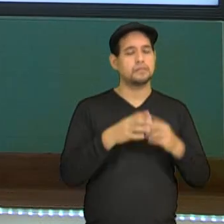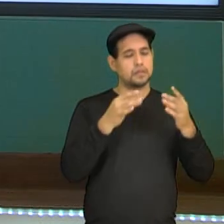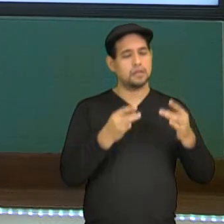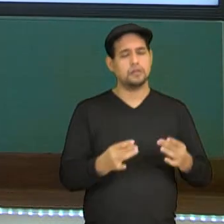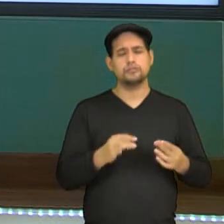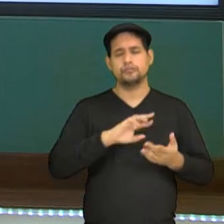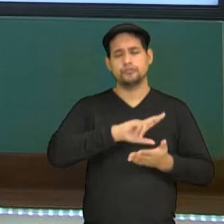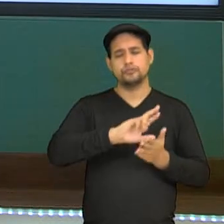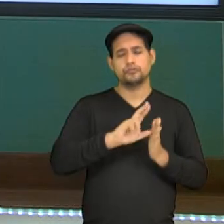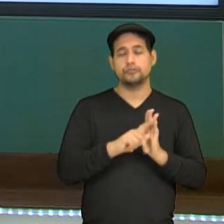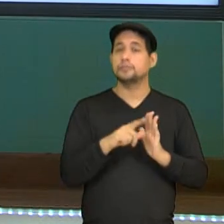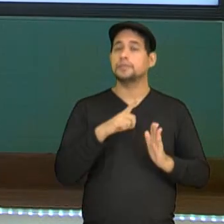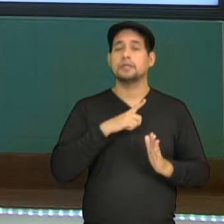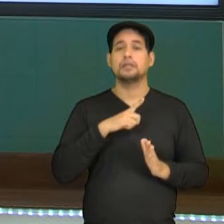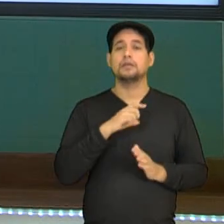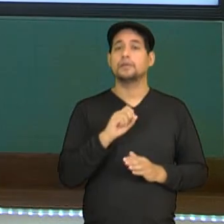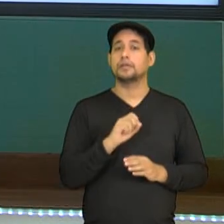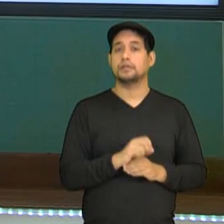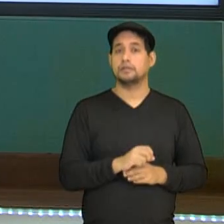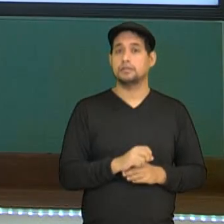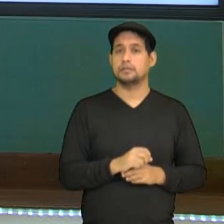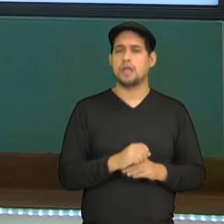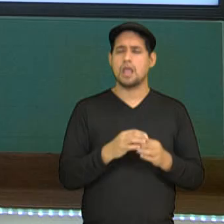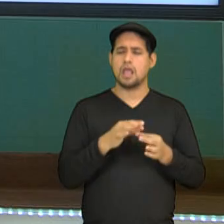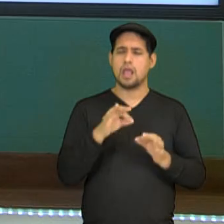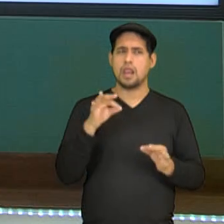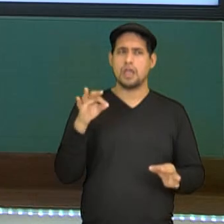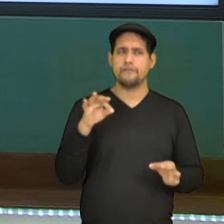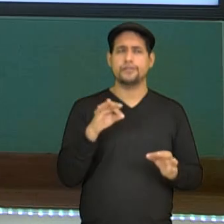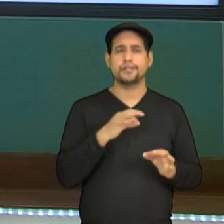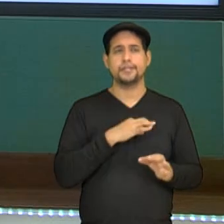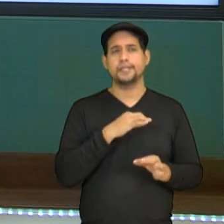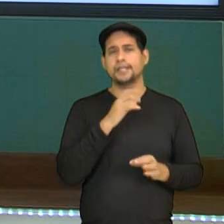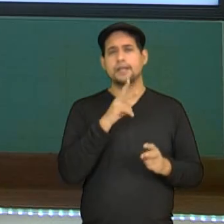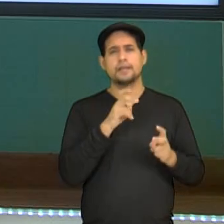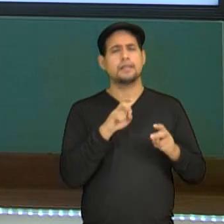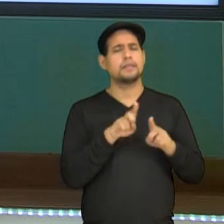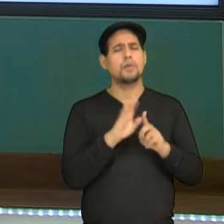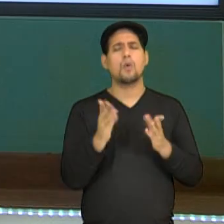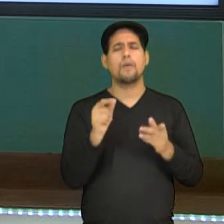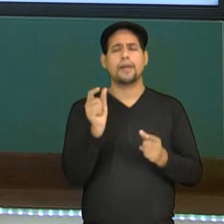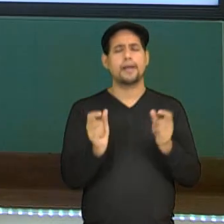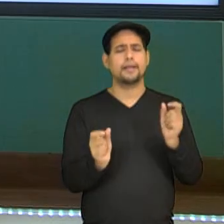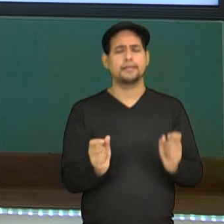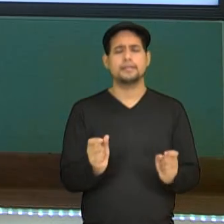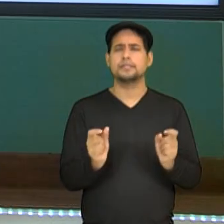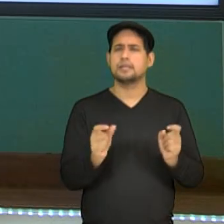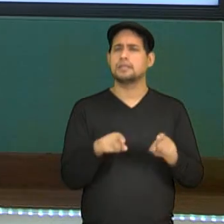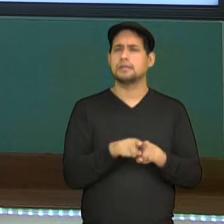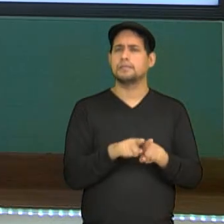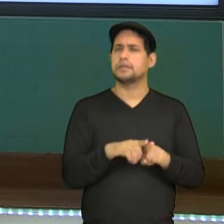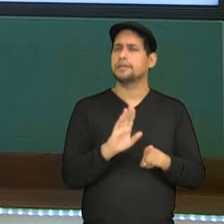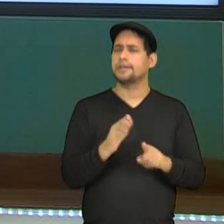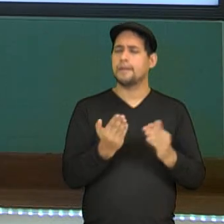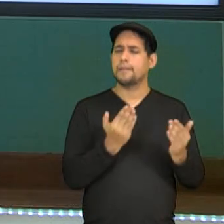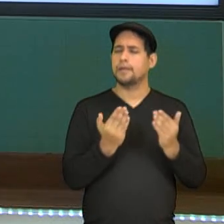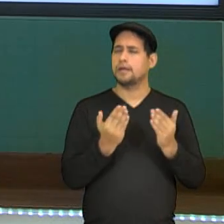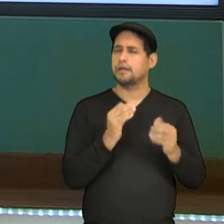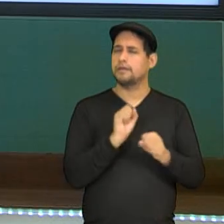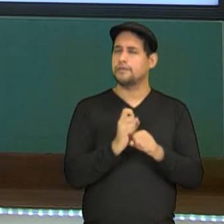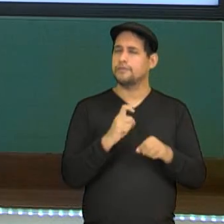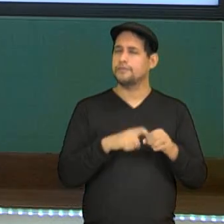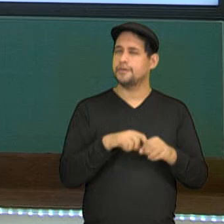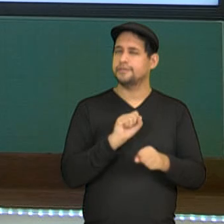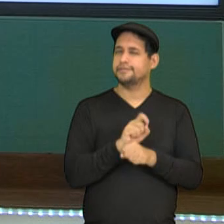determinados tipos de unidades de relevo que assim se assenta e as características às quais ela se assemelha.